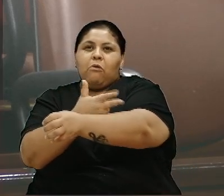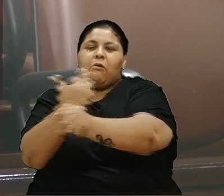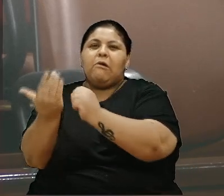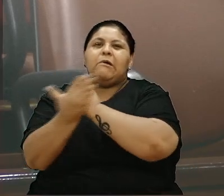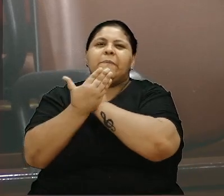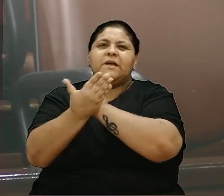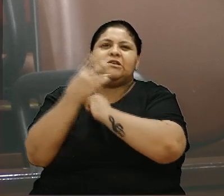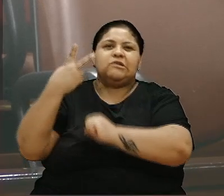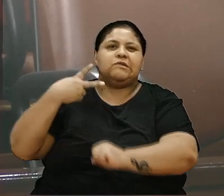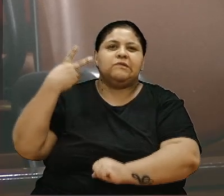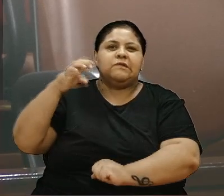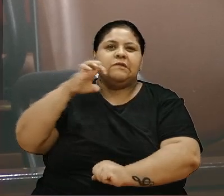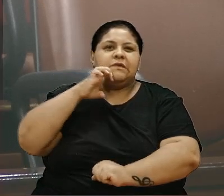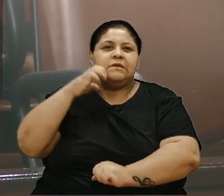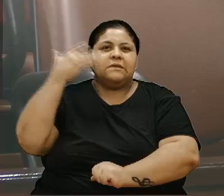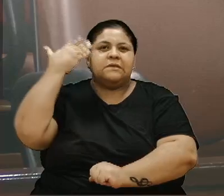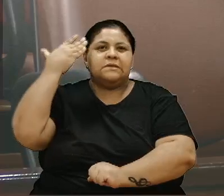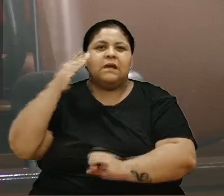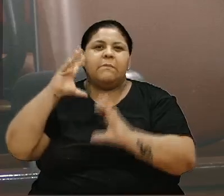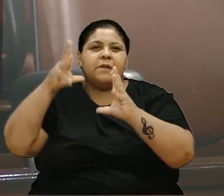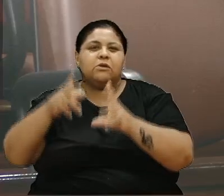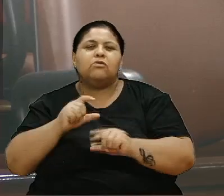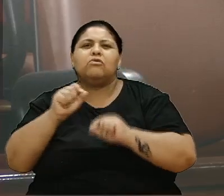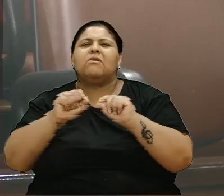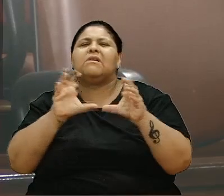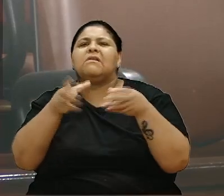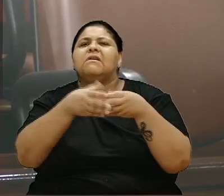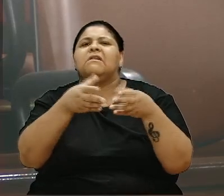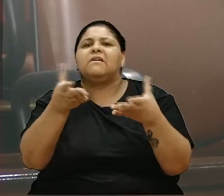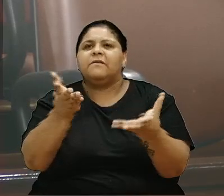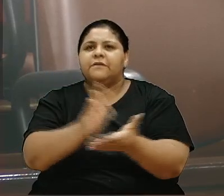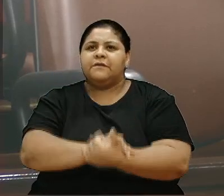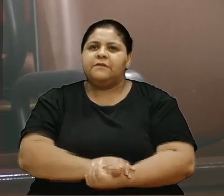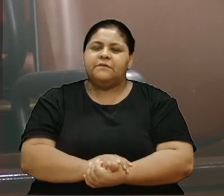vereadora Estela, que a senhora sabe todos, que a senhora vai em todos. Quais outros blocos aí?